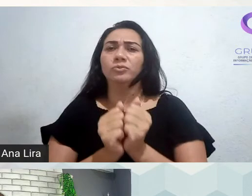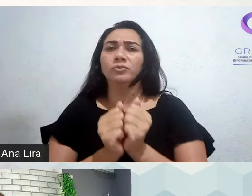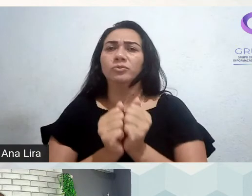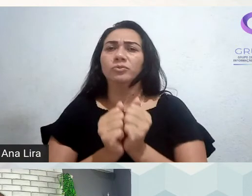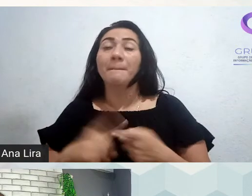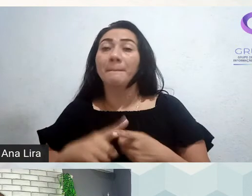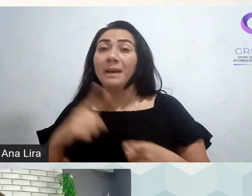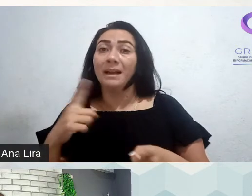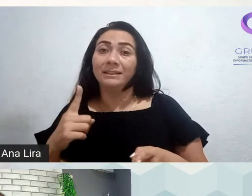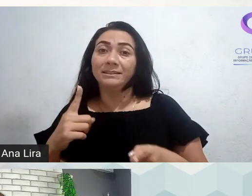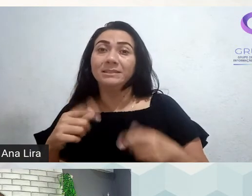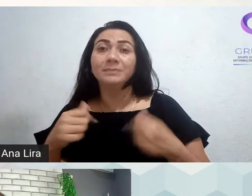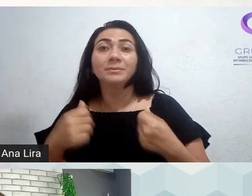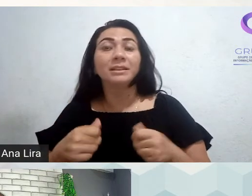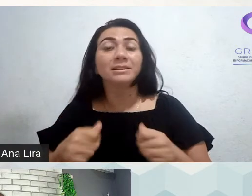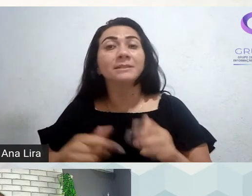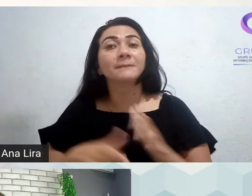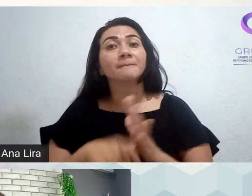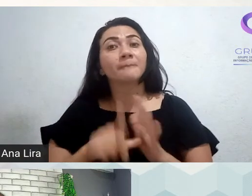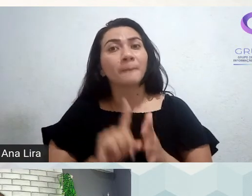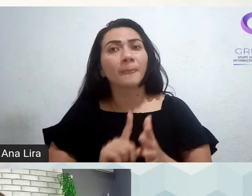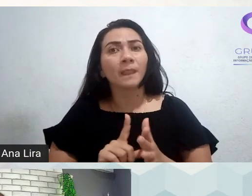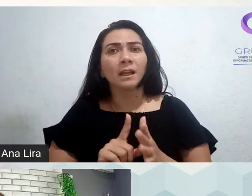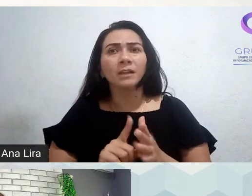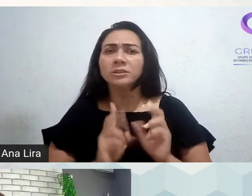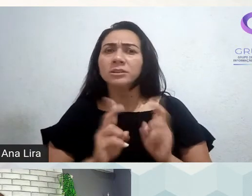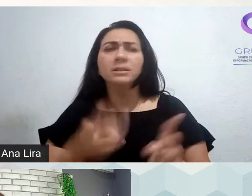nós vamos fazer o acompanhamento e nós queremos fazer a